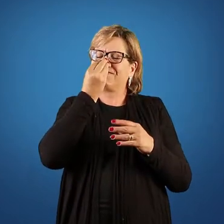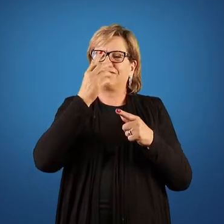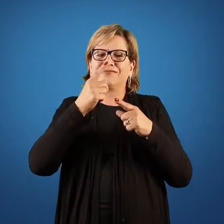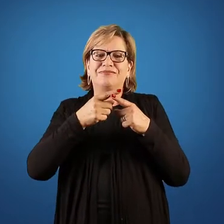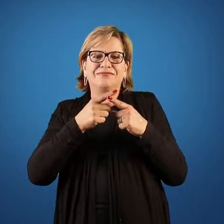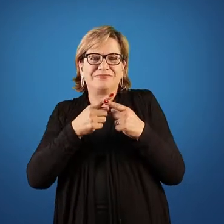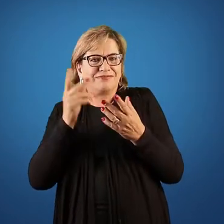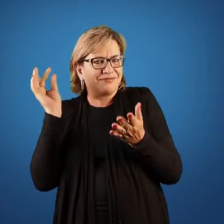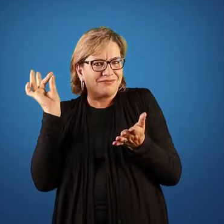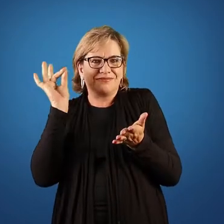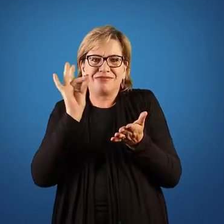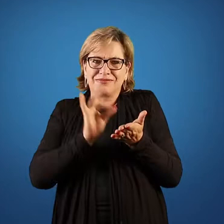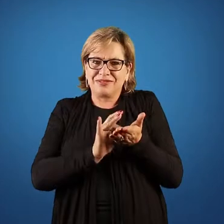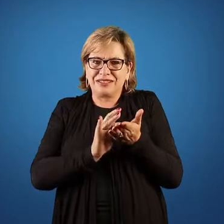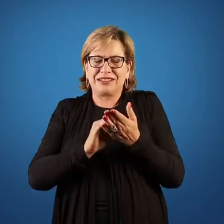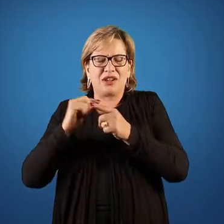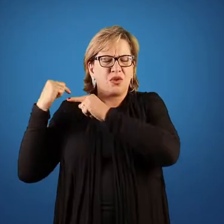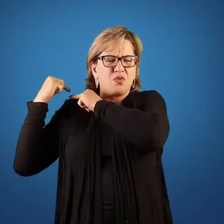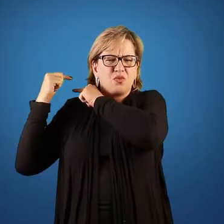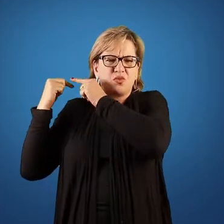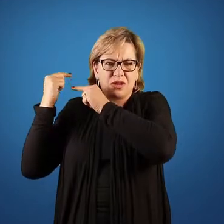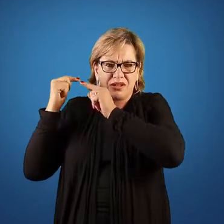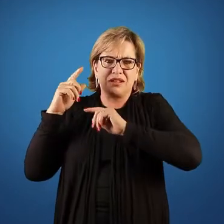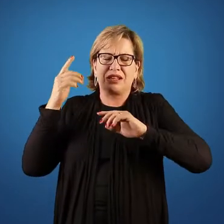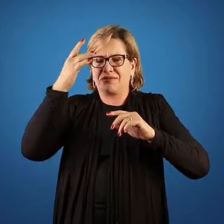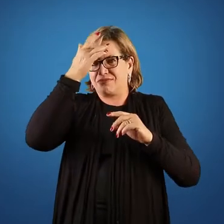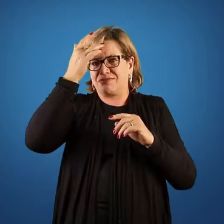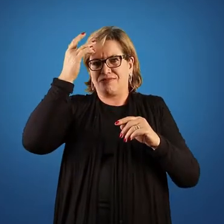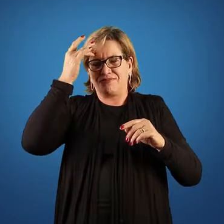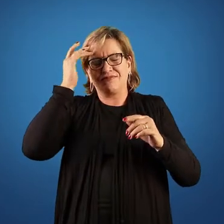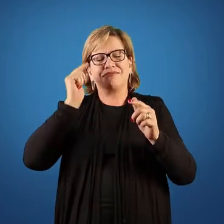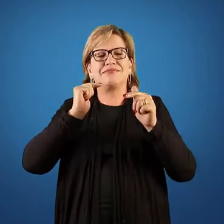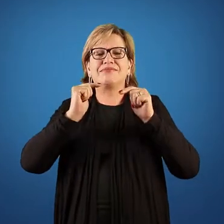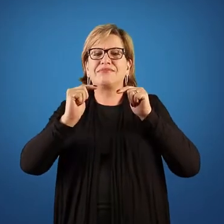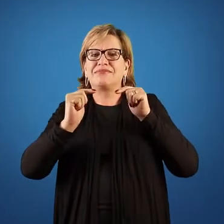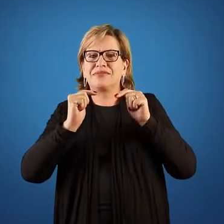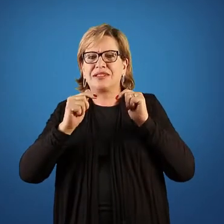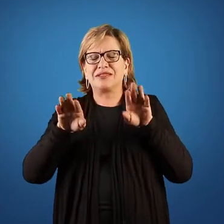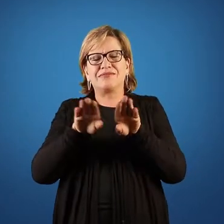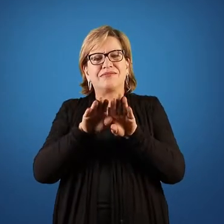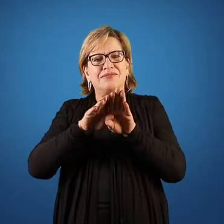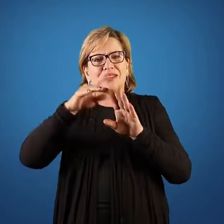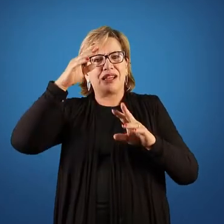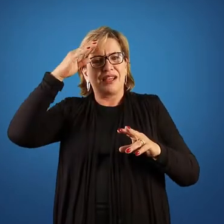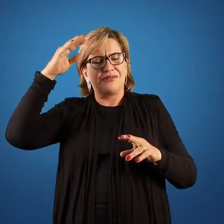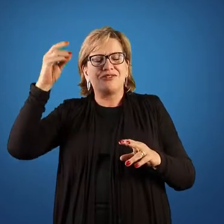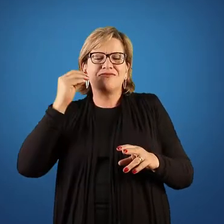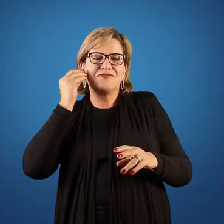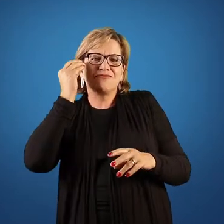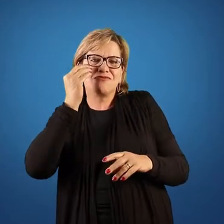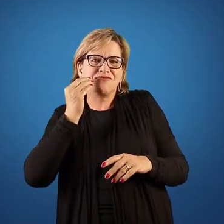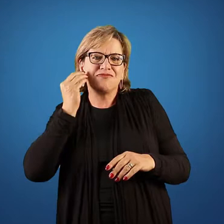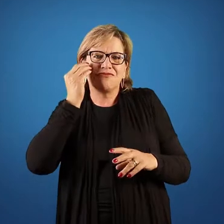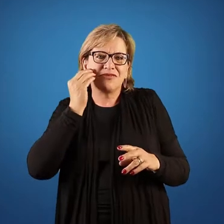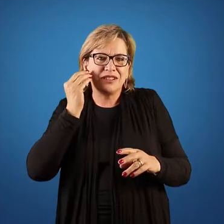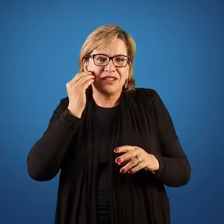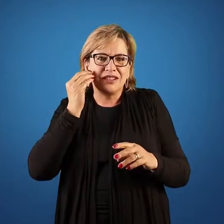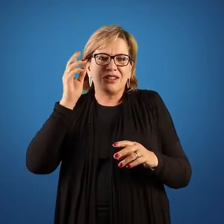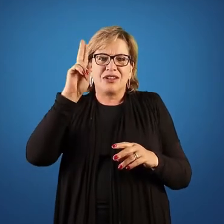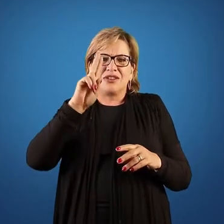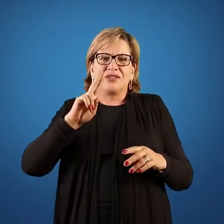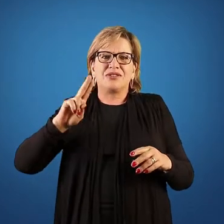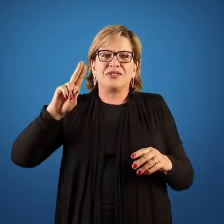porque na verdade faz muito tempo já que o ser humano trabalha, né, e imagina e tenta lidar com